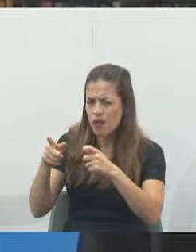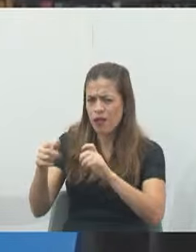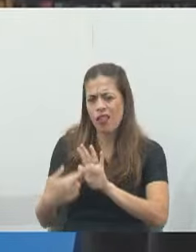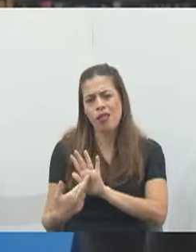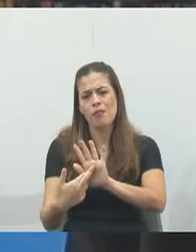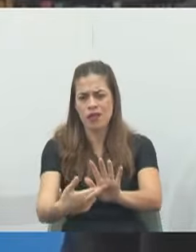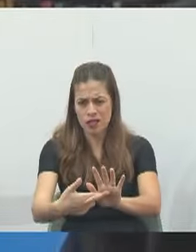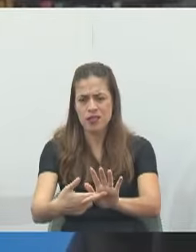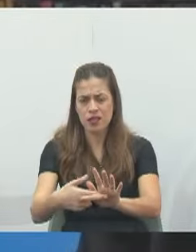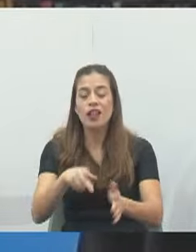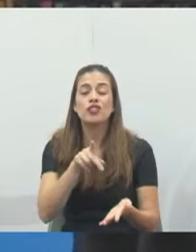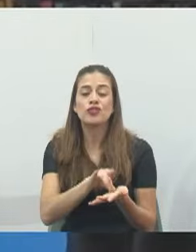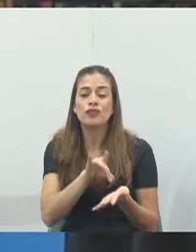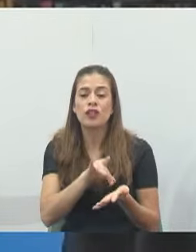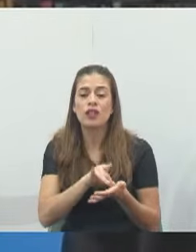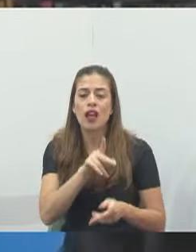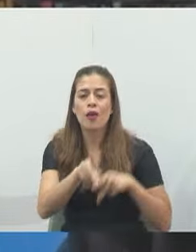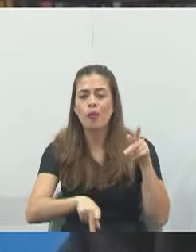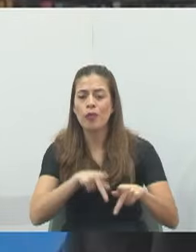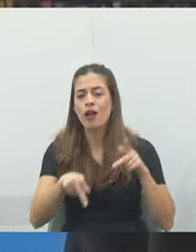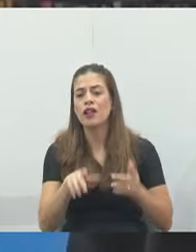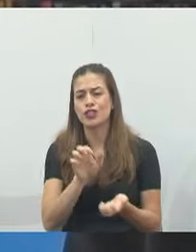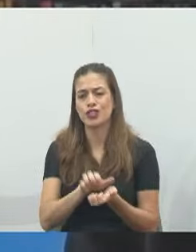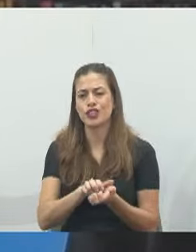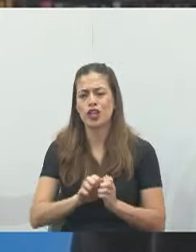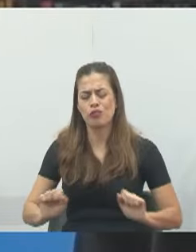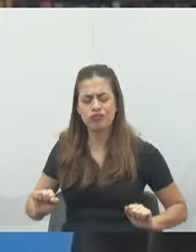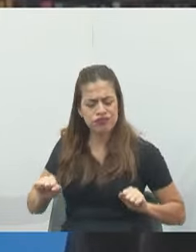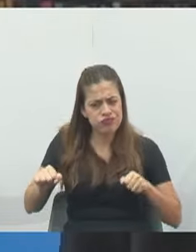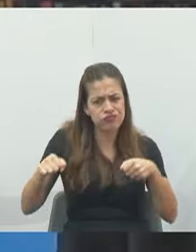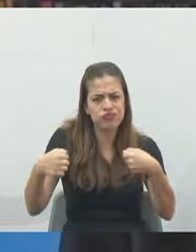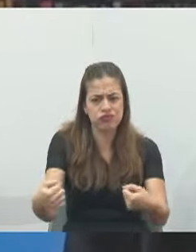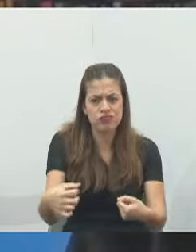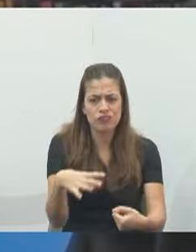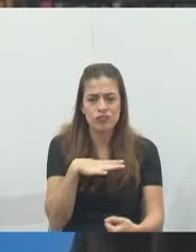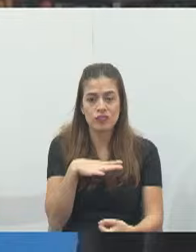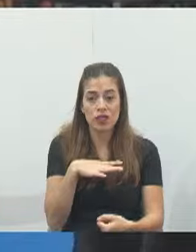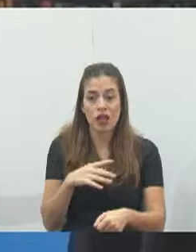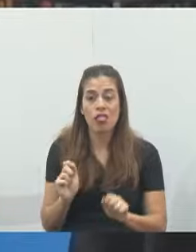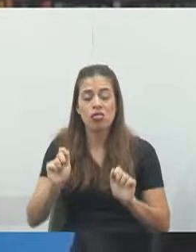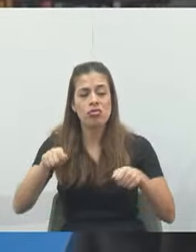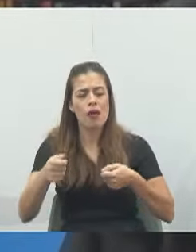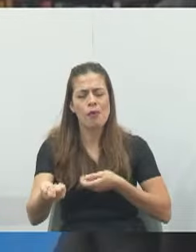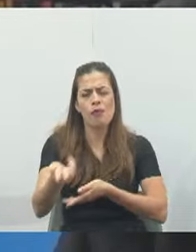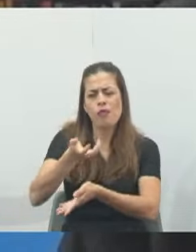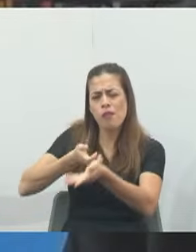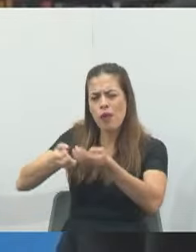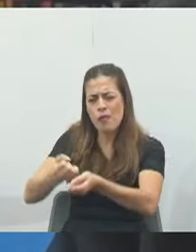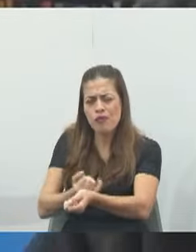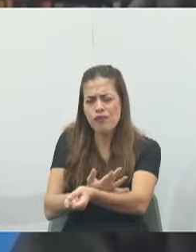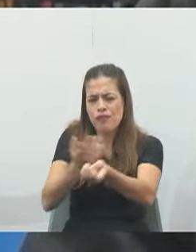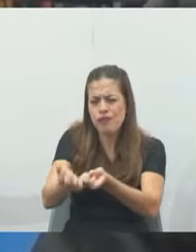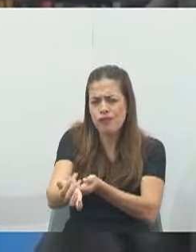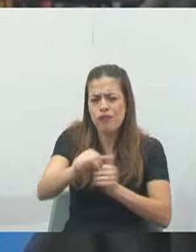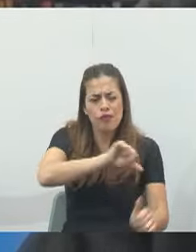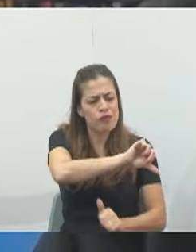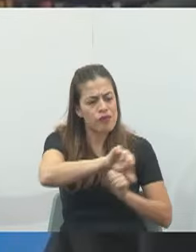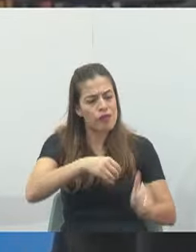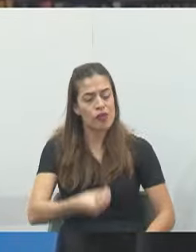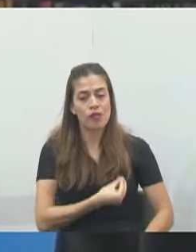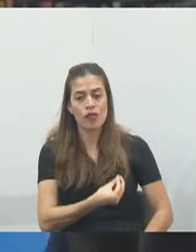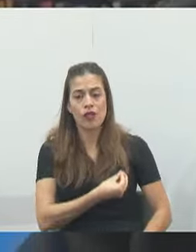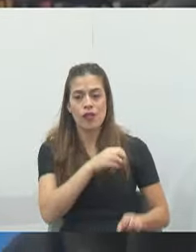de Jacareí. Sua dedicação à nossa cidade e a sua capacidade de inspirar e transformar vidas por meio